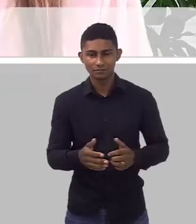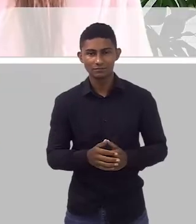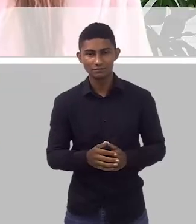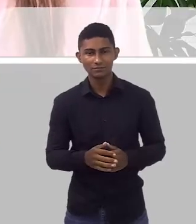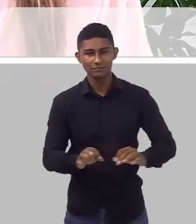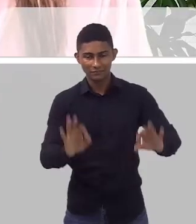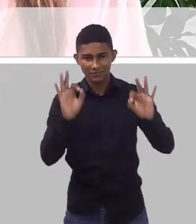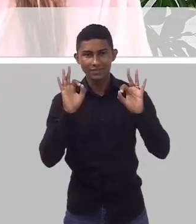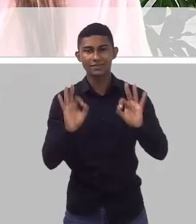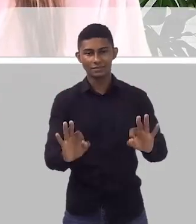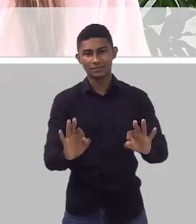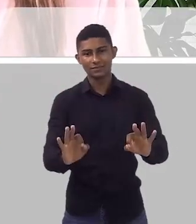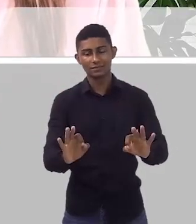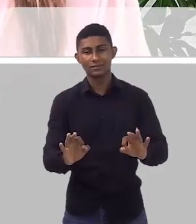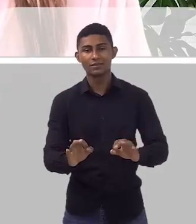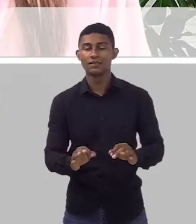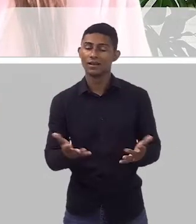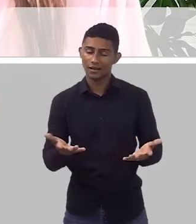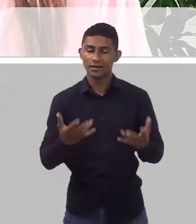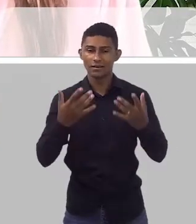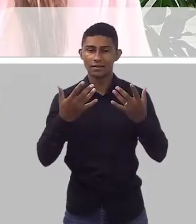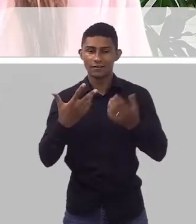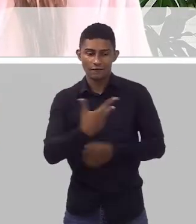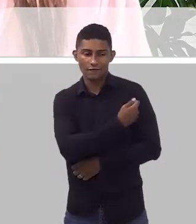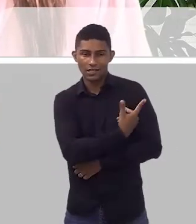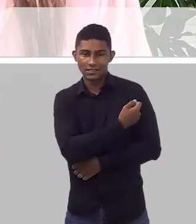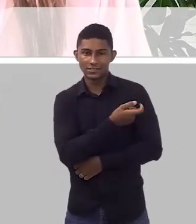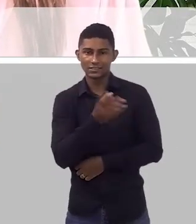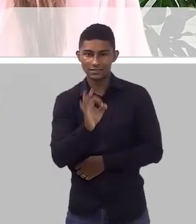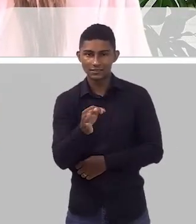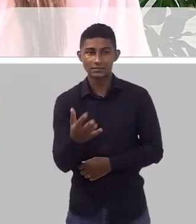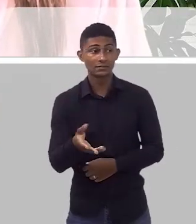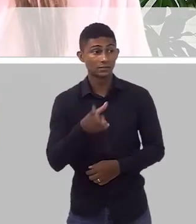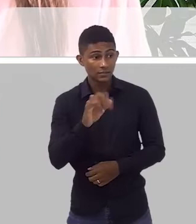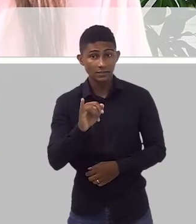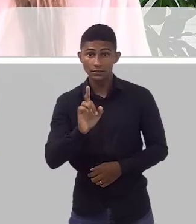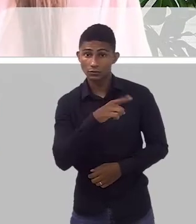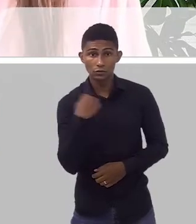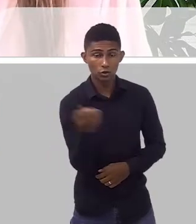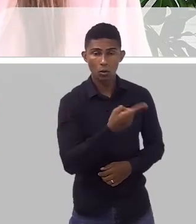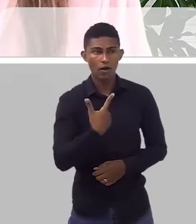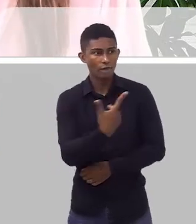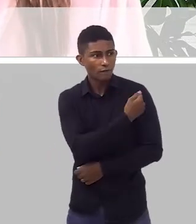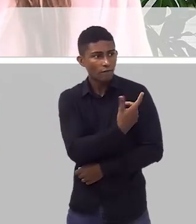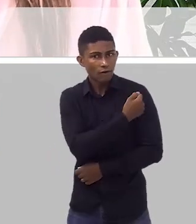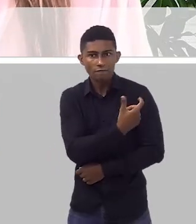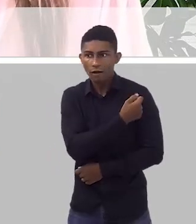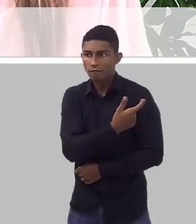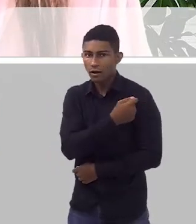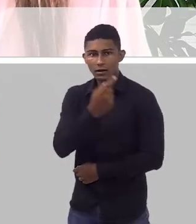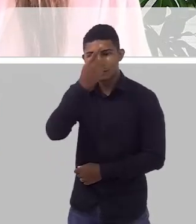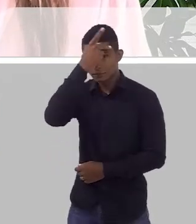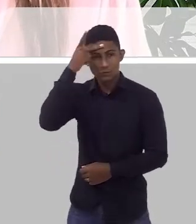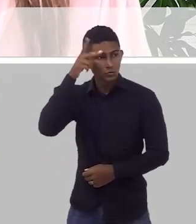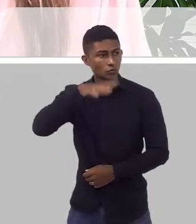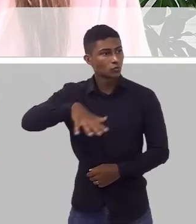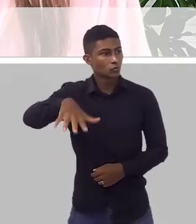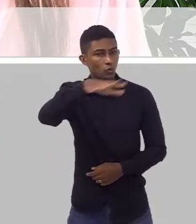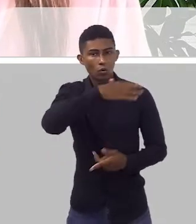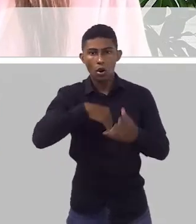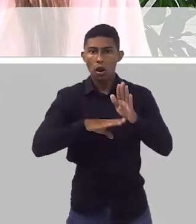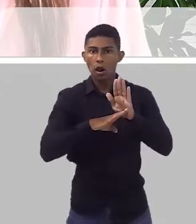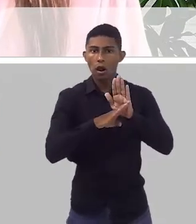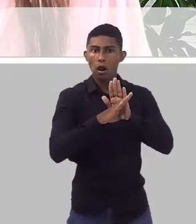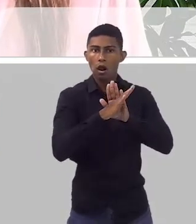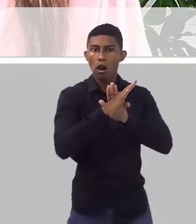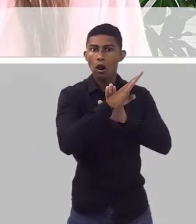retomada ou essa recuada nessas medidas, certamente a vacinação. Quanto mais estivermos vacinados, maior número de vacinados, e